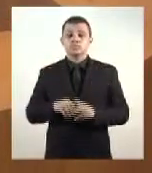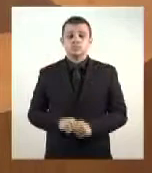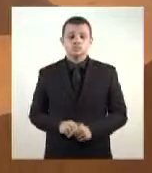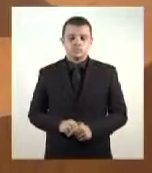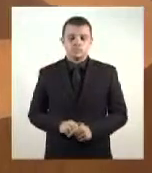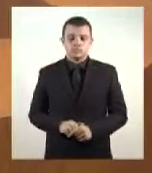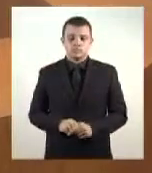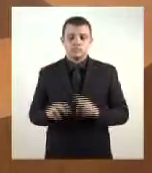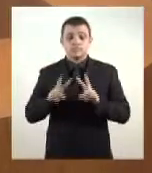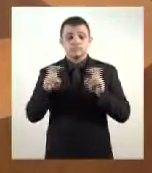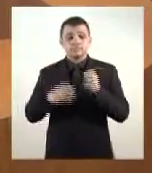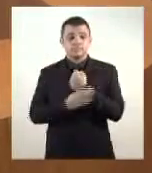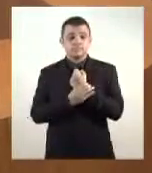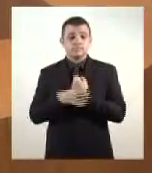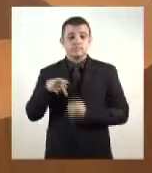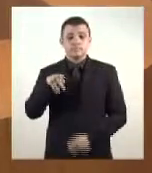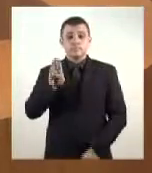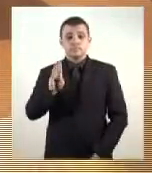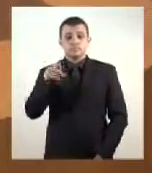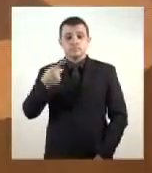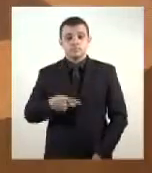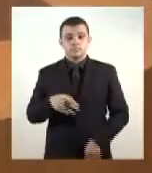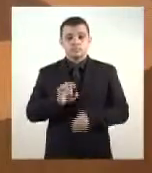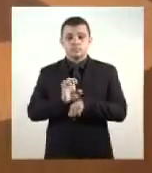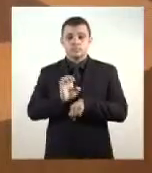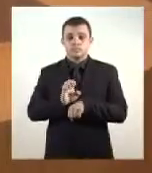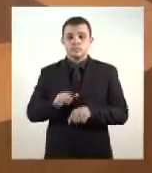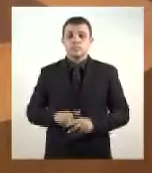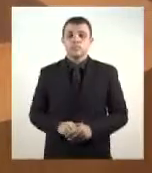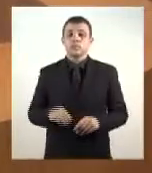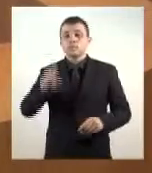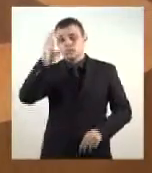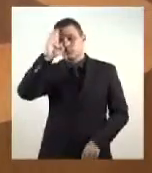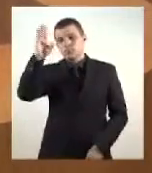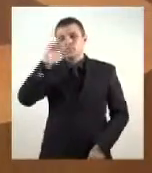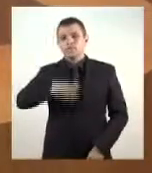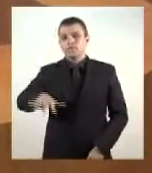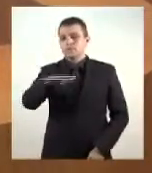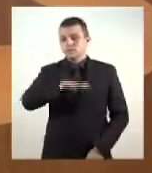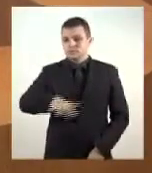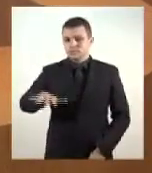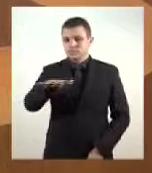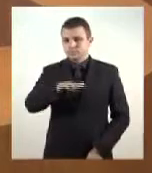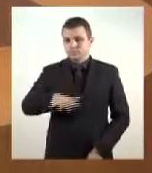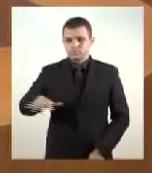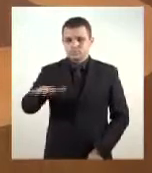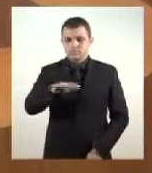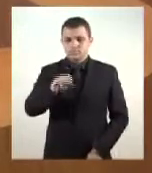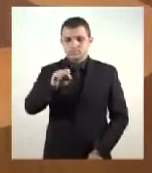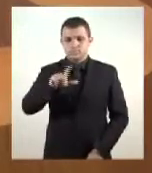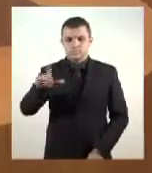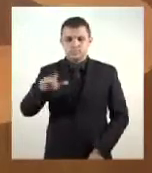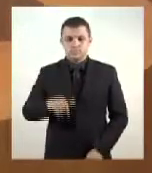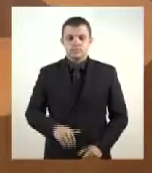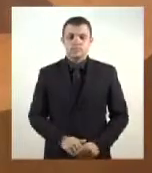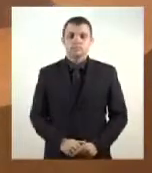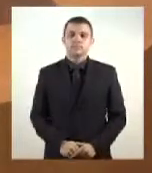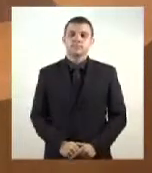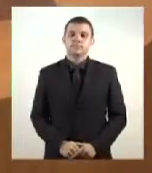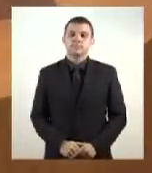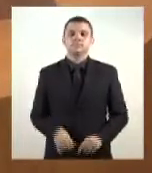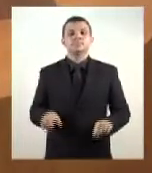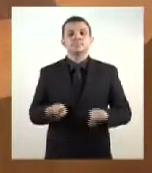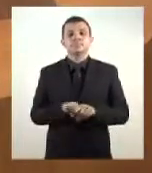a questão da segurança pública em nosso estado e principalmente na região metropolitana de São Luís. E